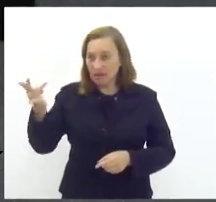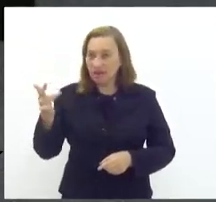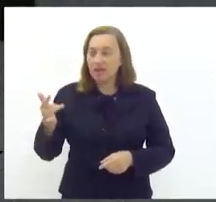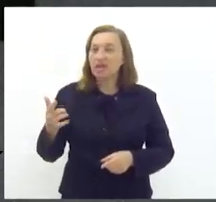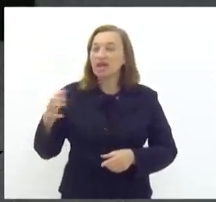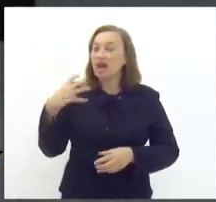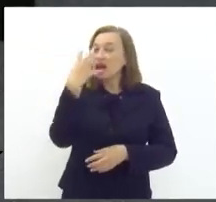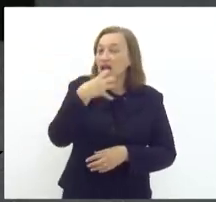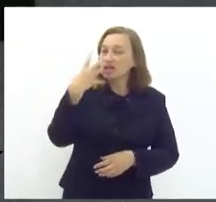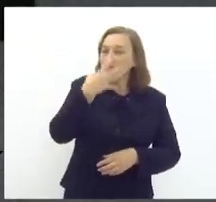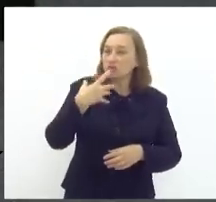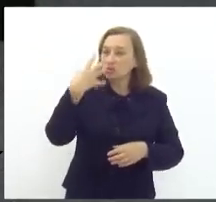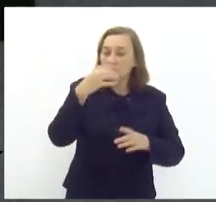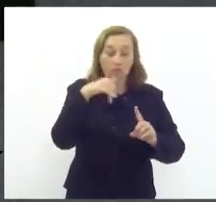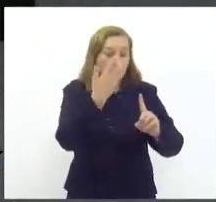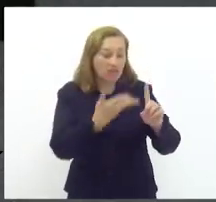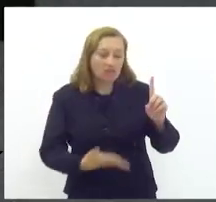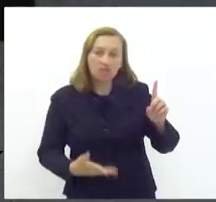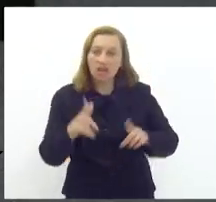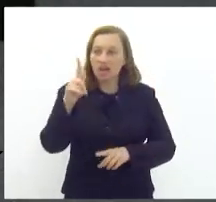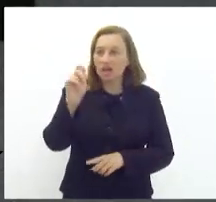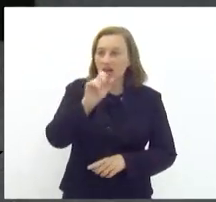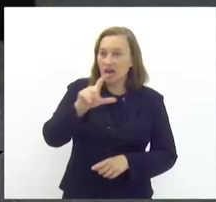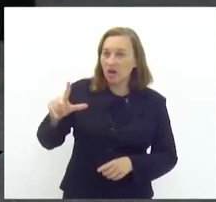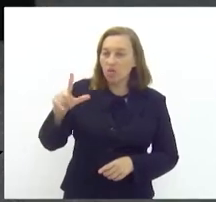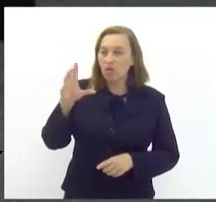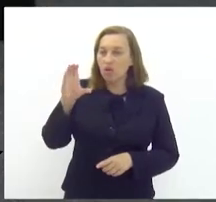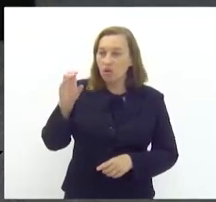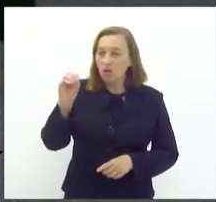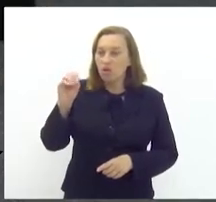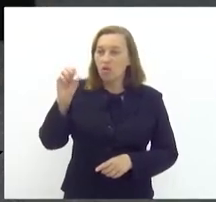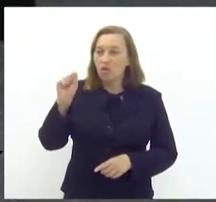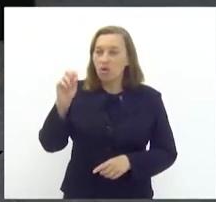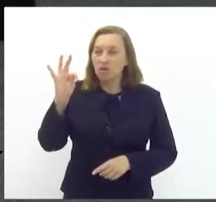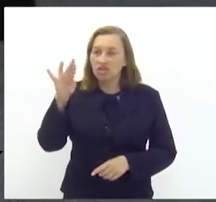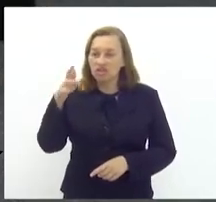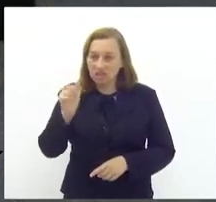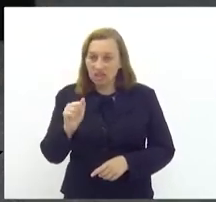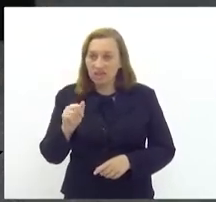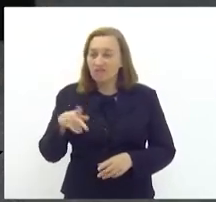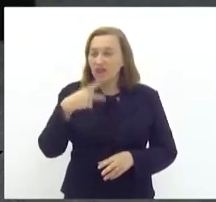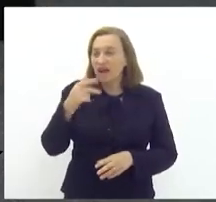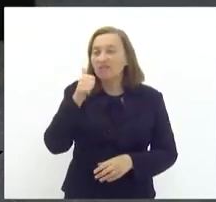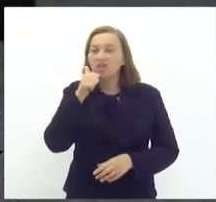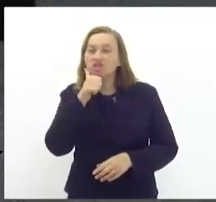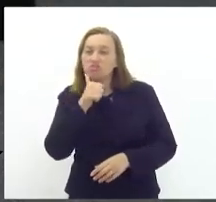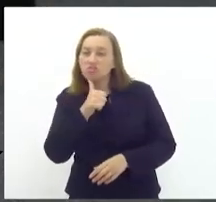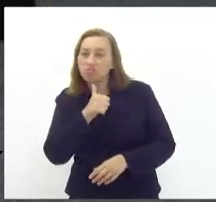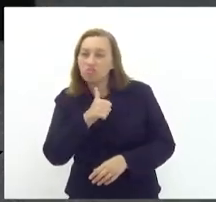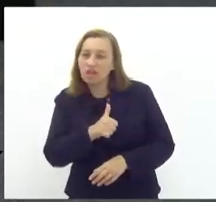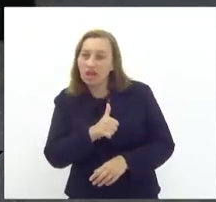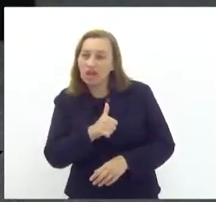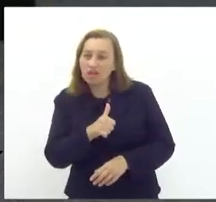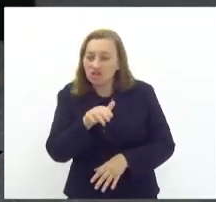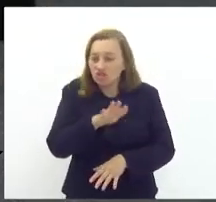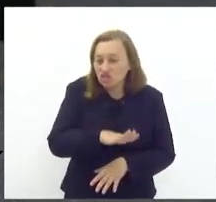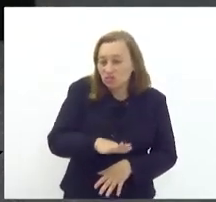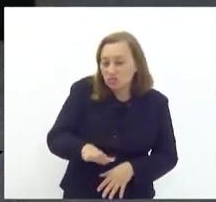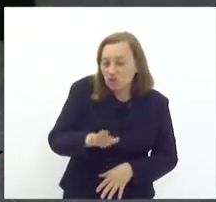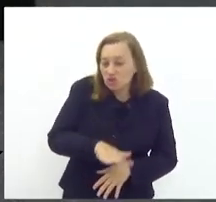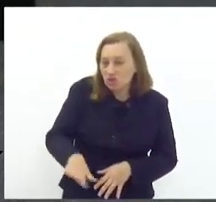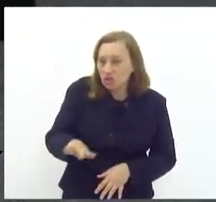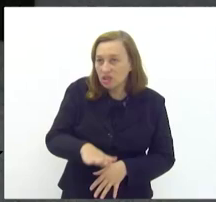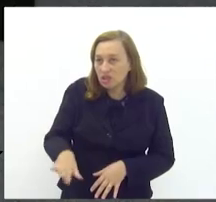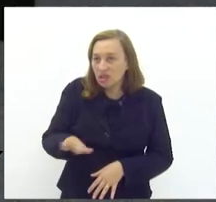Gal Costa que falava de meninos e também falava de mulheres de mulheres voando como pássaros E